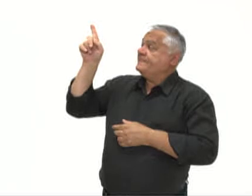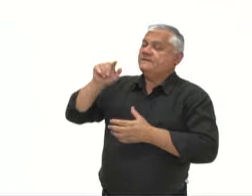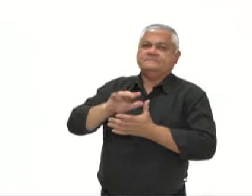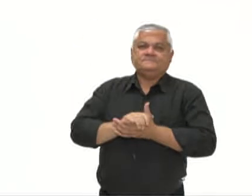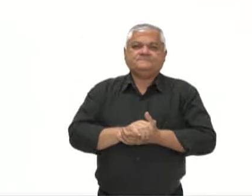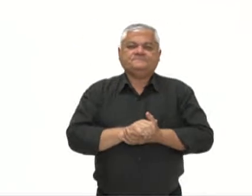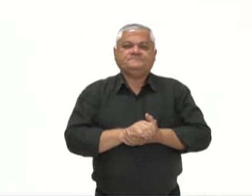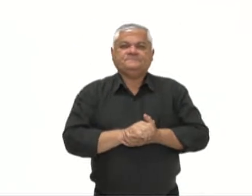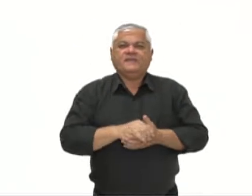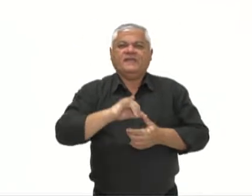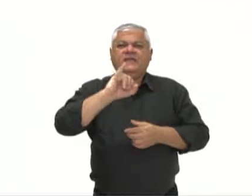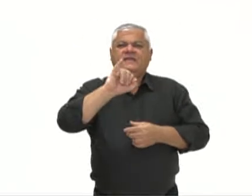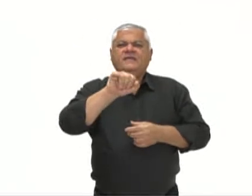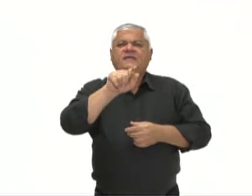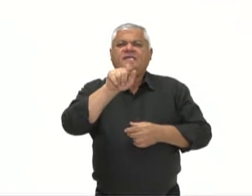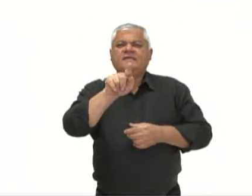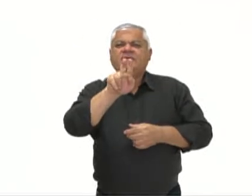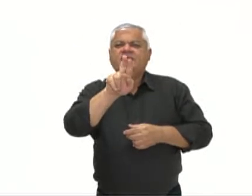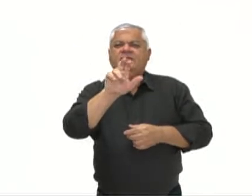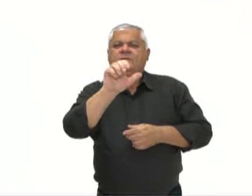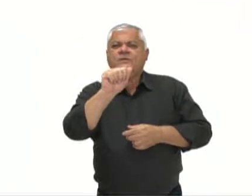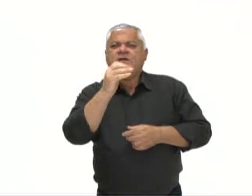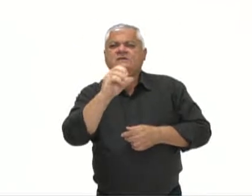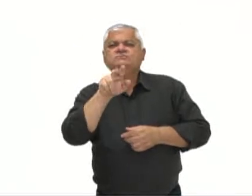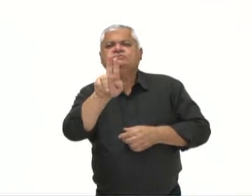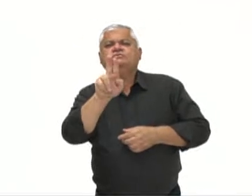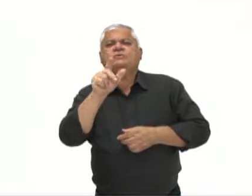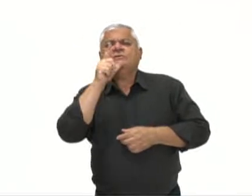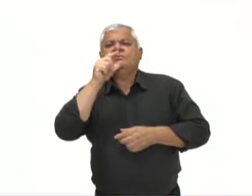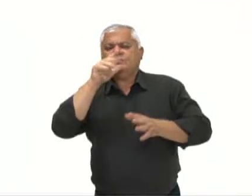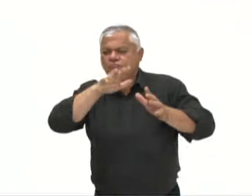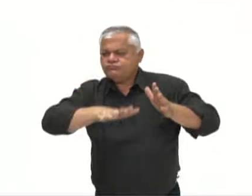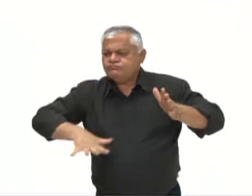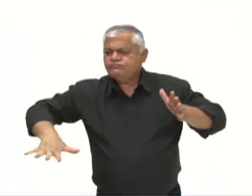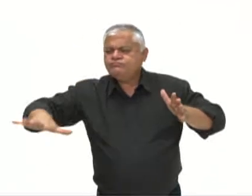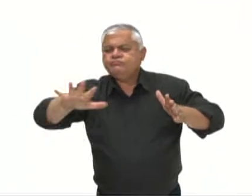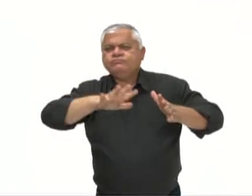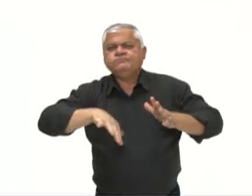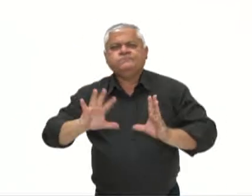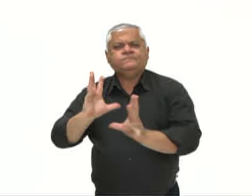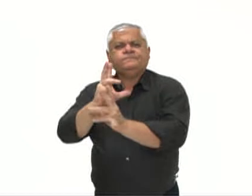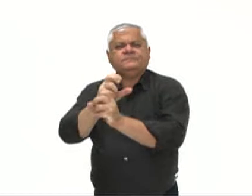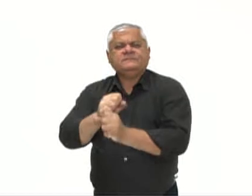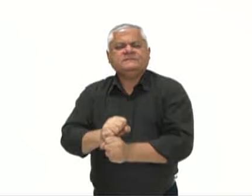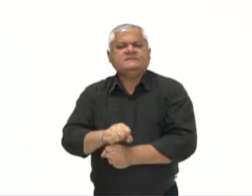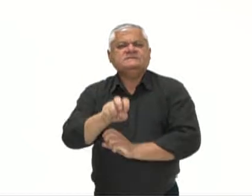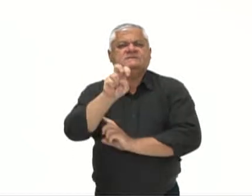do Iguaçu. Ó. A Bacia Hidrográfica do Iguaçu possui uma área total de